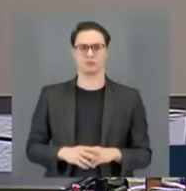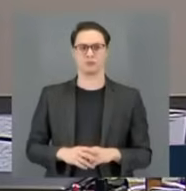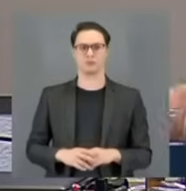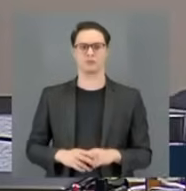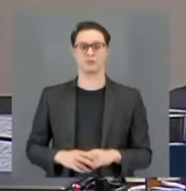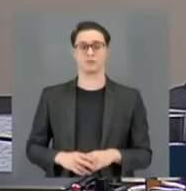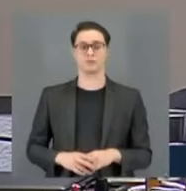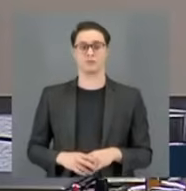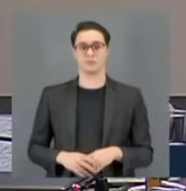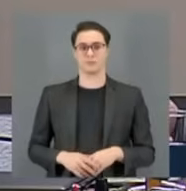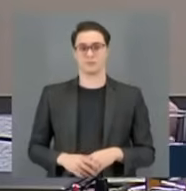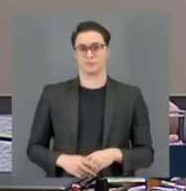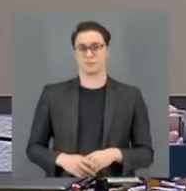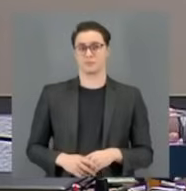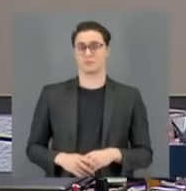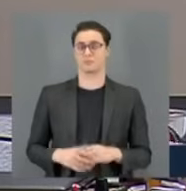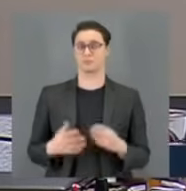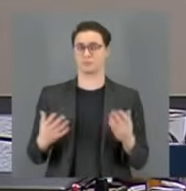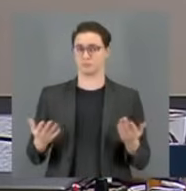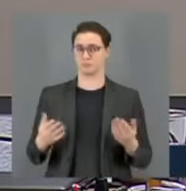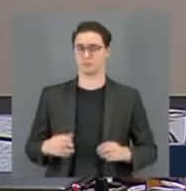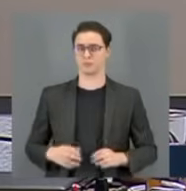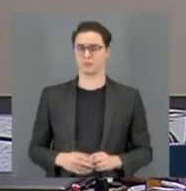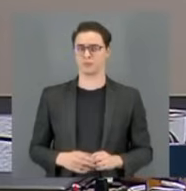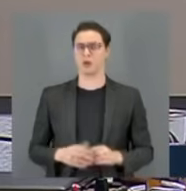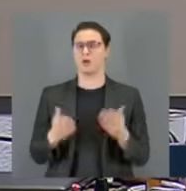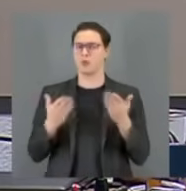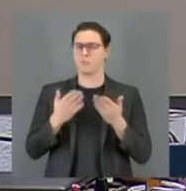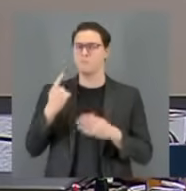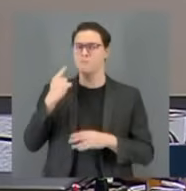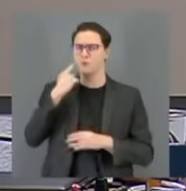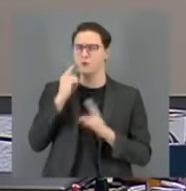Agora, especificamente sobre o Twitter Files,